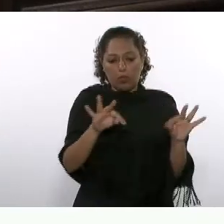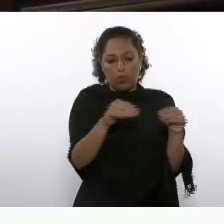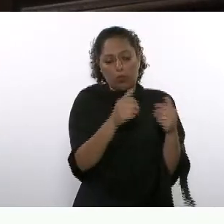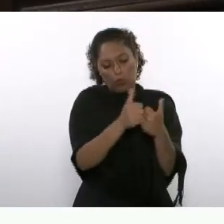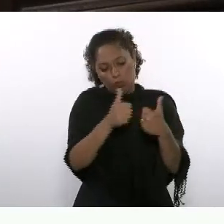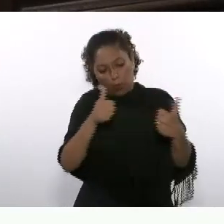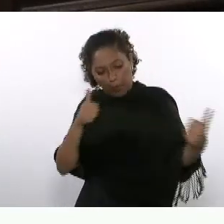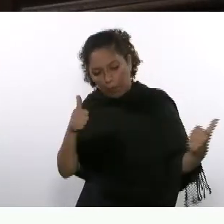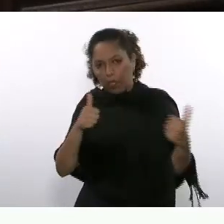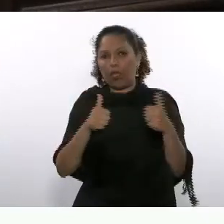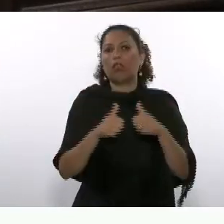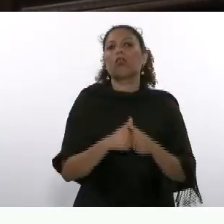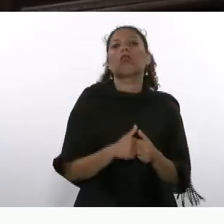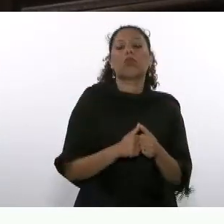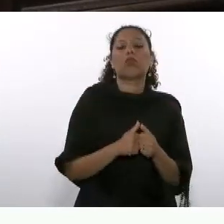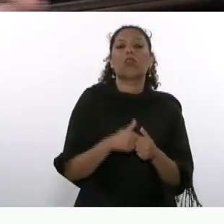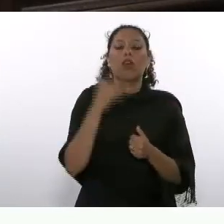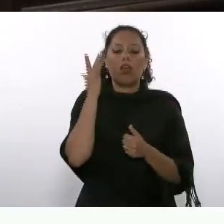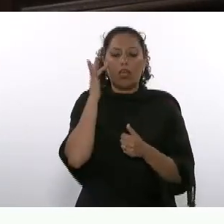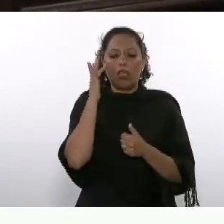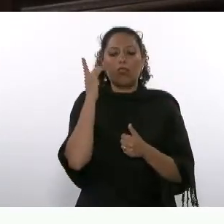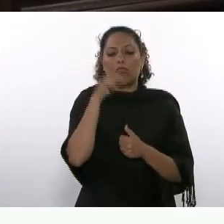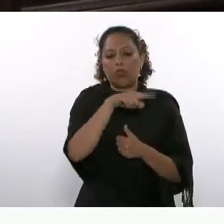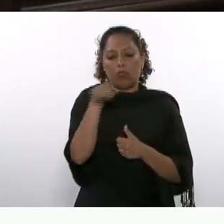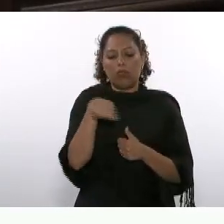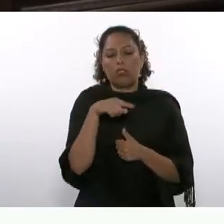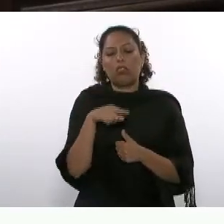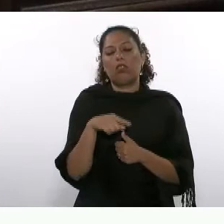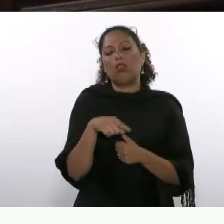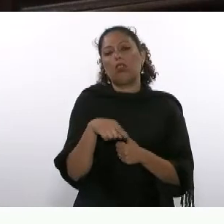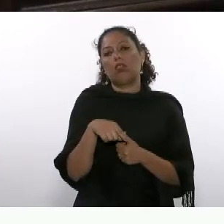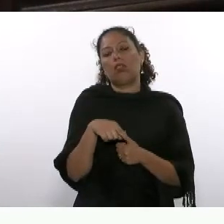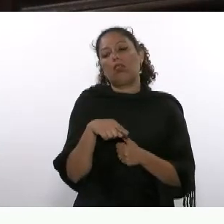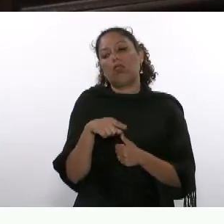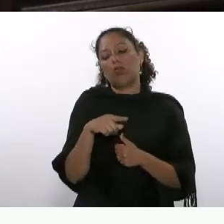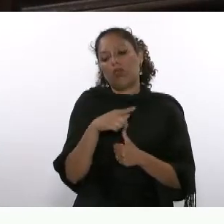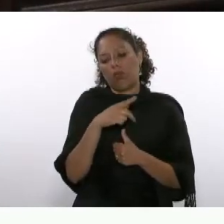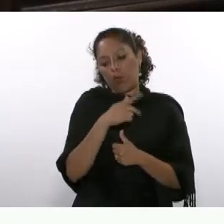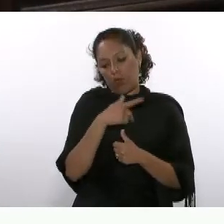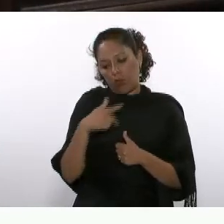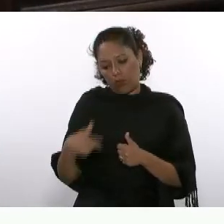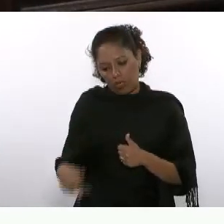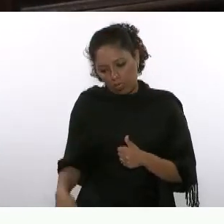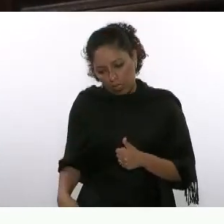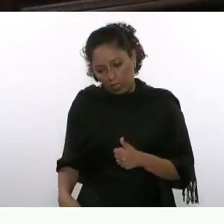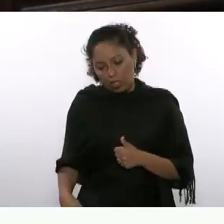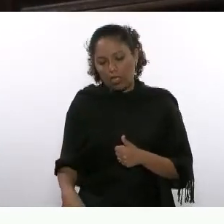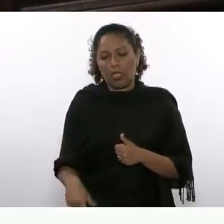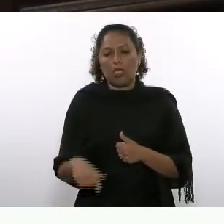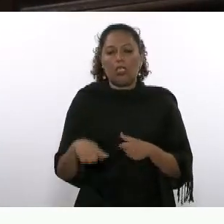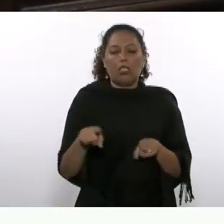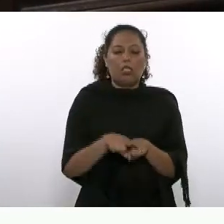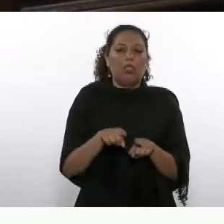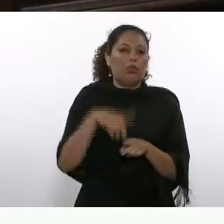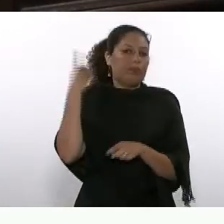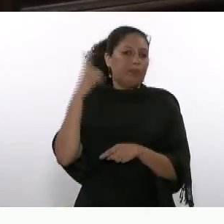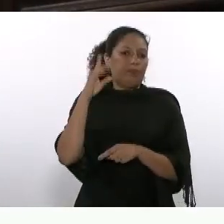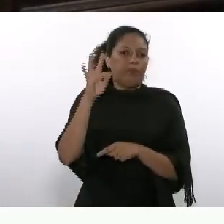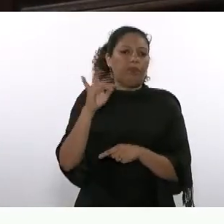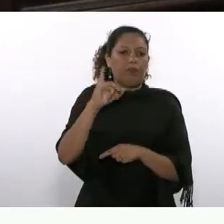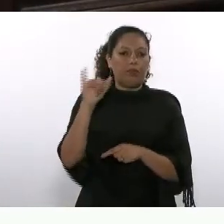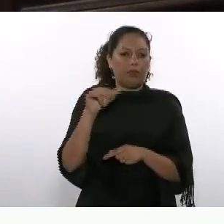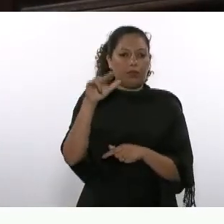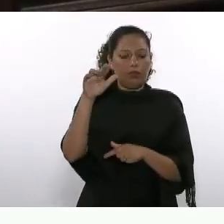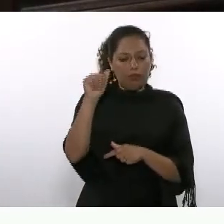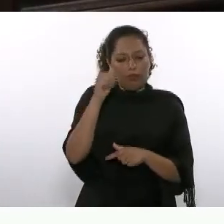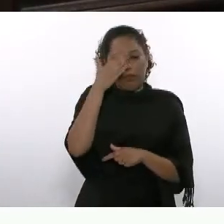Maracanã. Né. Eu acho que tudo isso, Vossa Excelência, como deputado da Tijuca, que conhece bem aquela região, sabe quanto